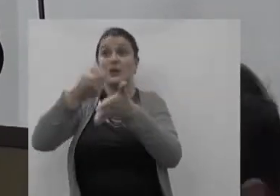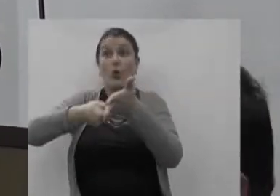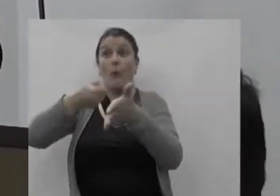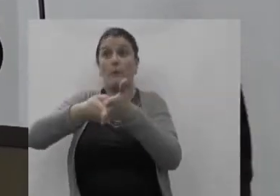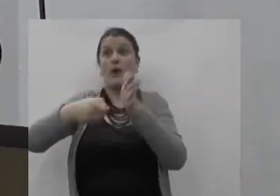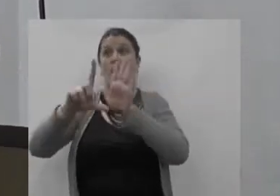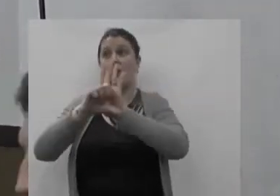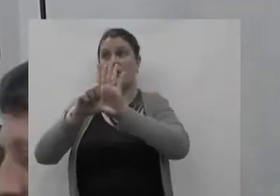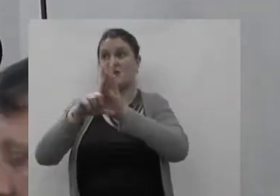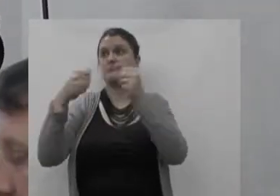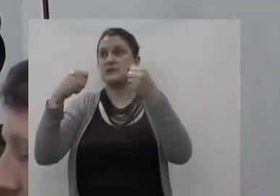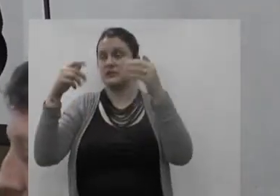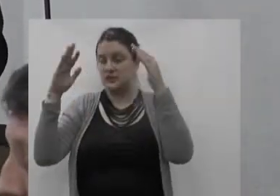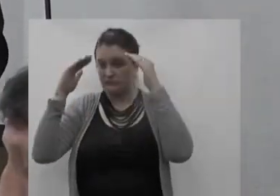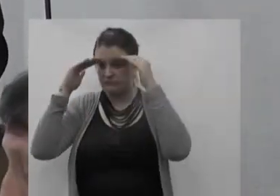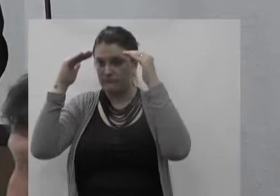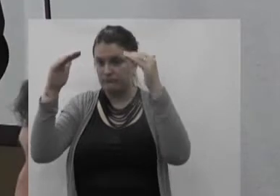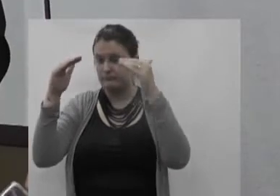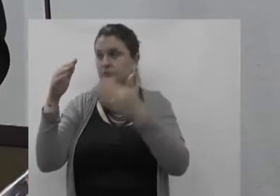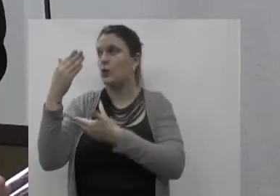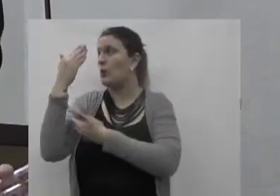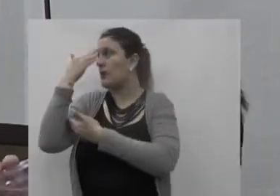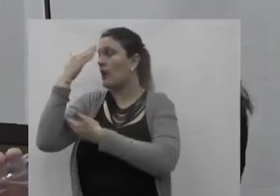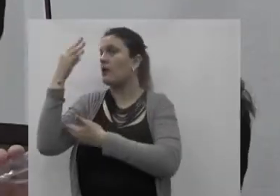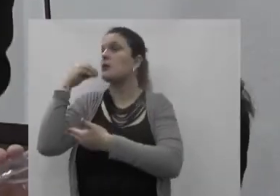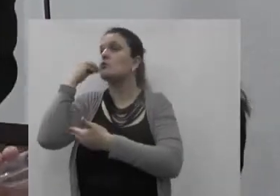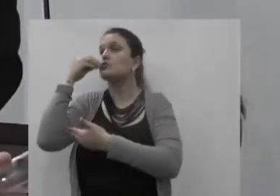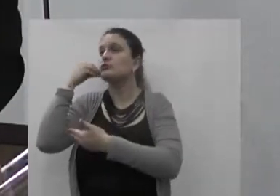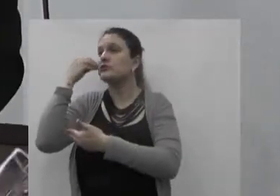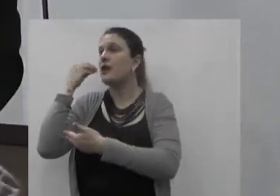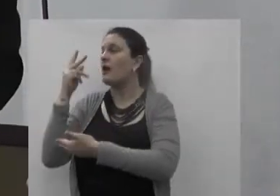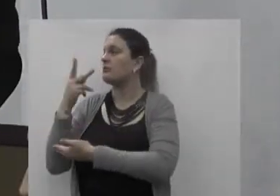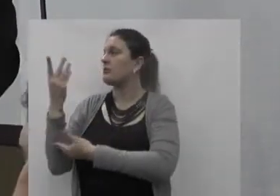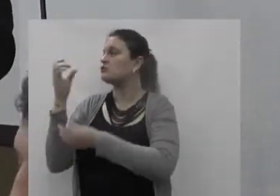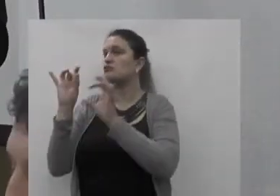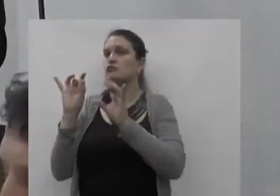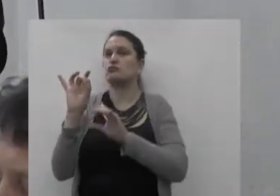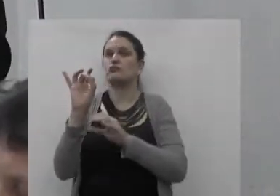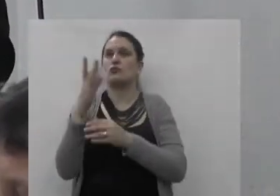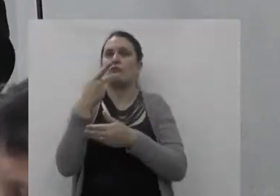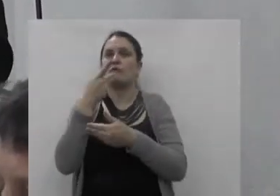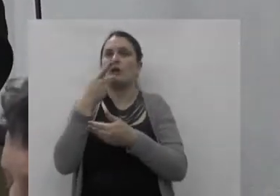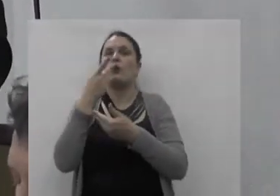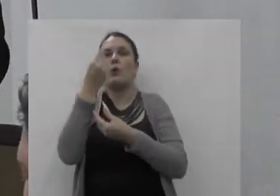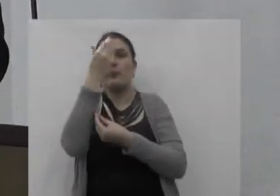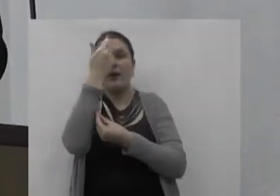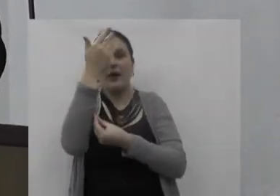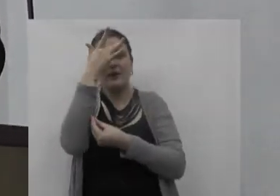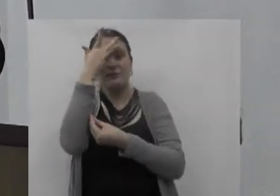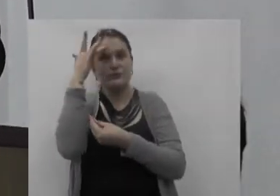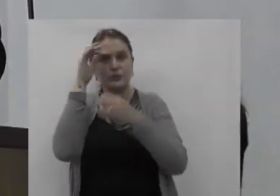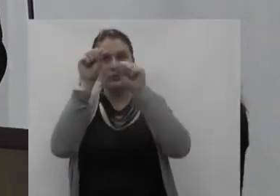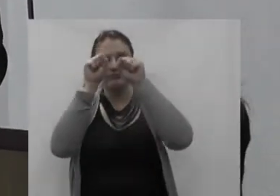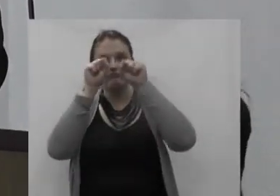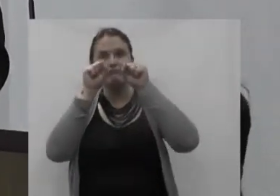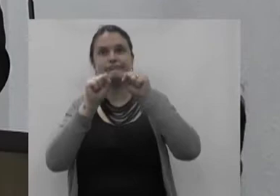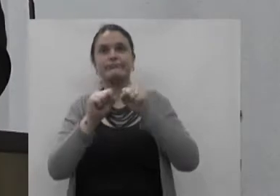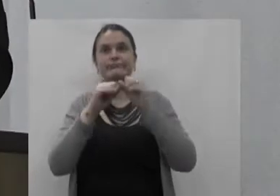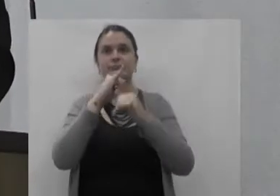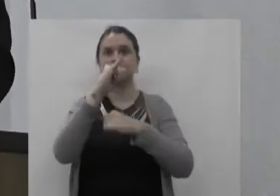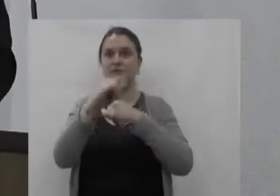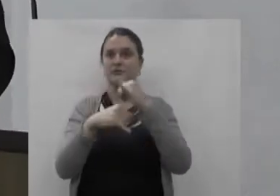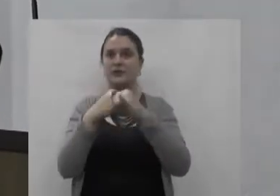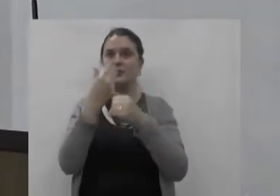ela seja executada. Muito obrigado pela oportunidade, senhor presidente, era isso. Senhores internautas que estão em casa nos vendo também,